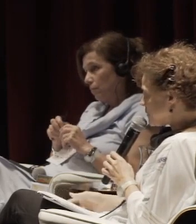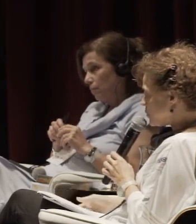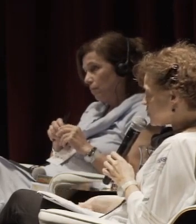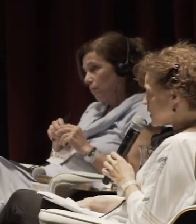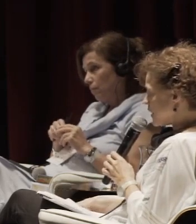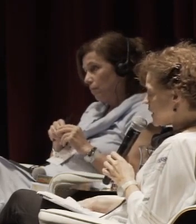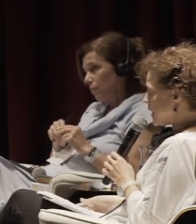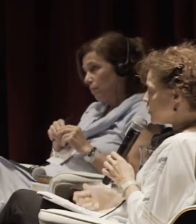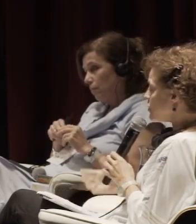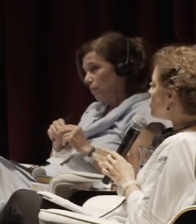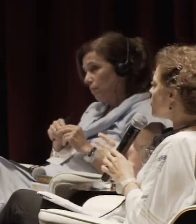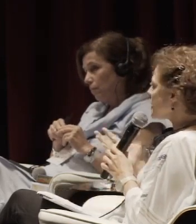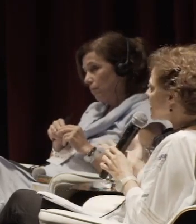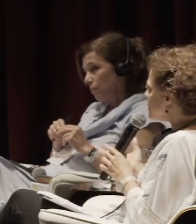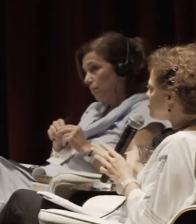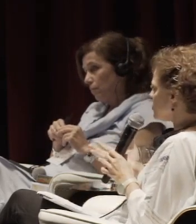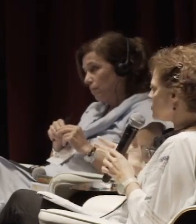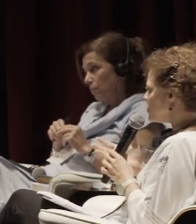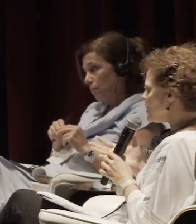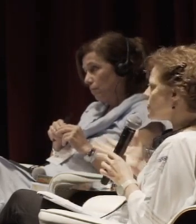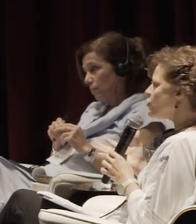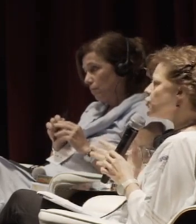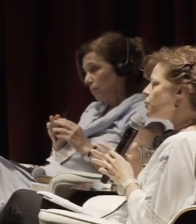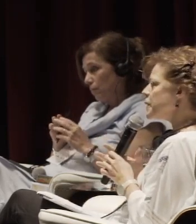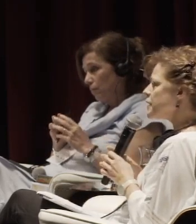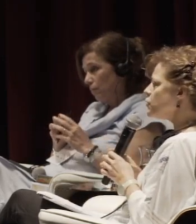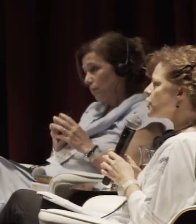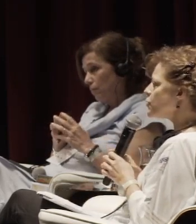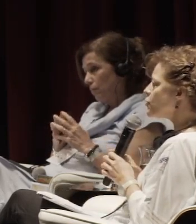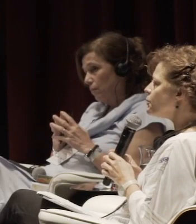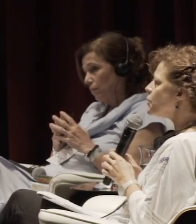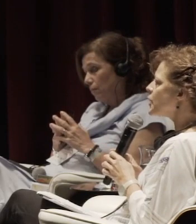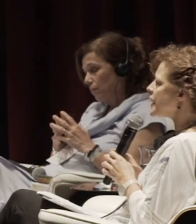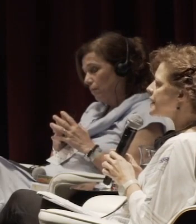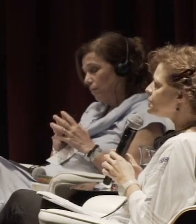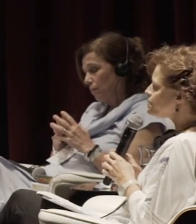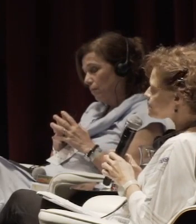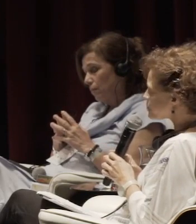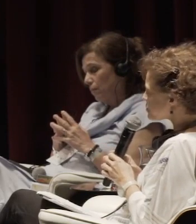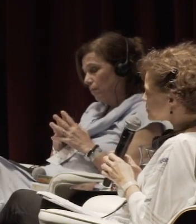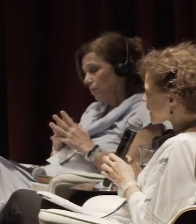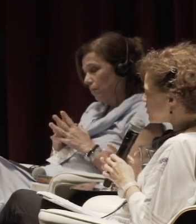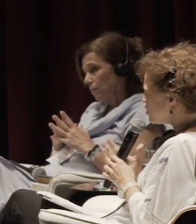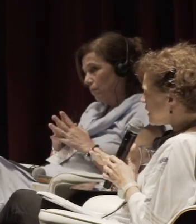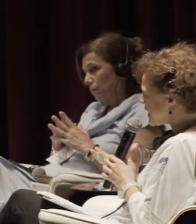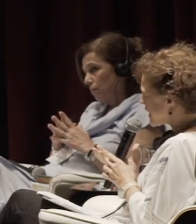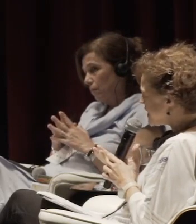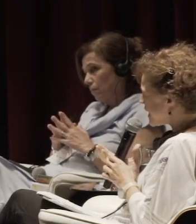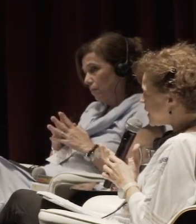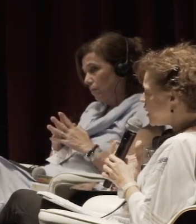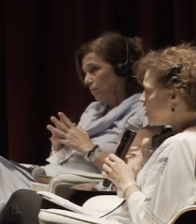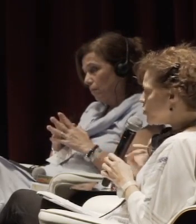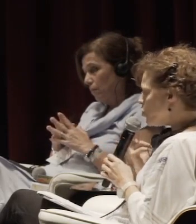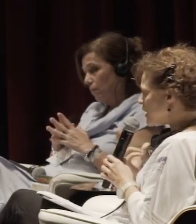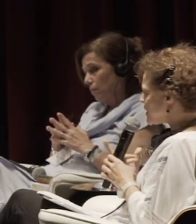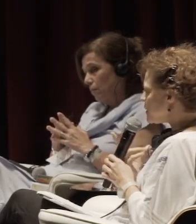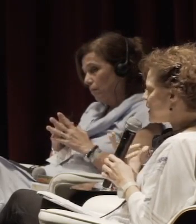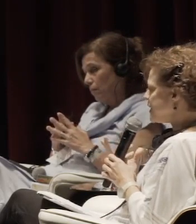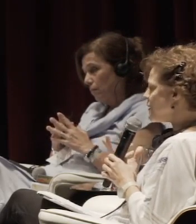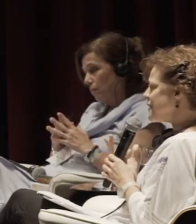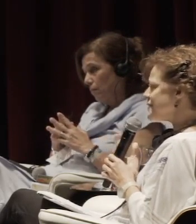incertezas. Se pensamos nas crianças pequenas, nas crianças que nos chamam, eu diria